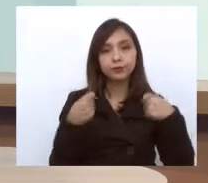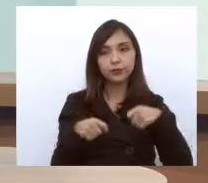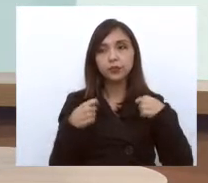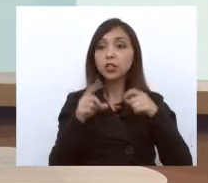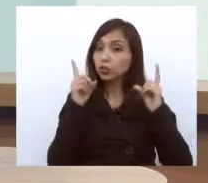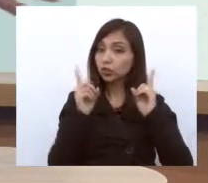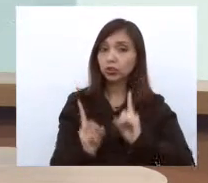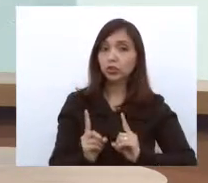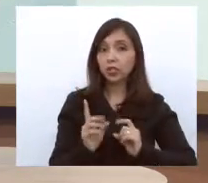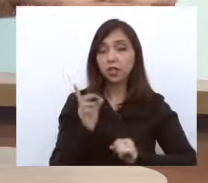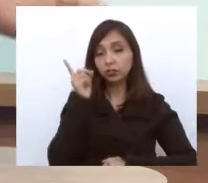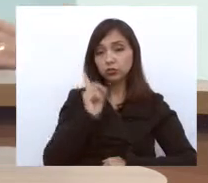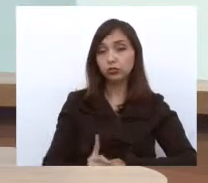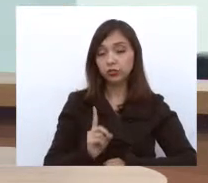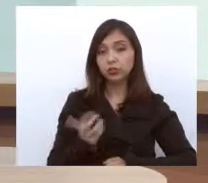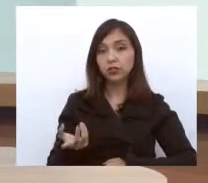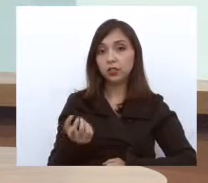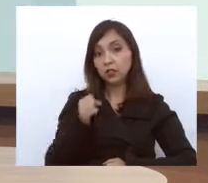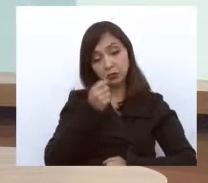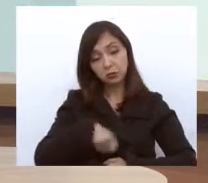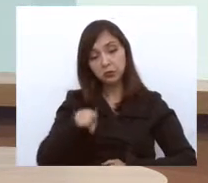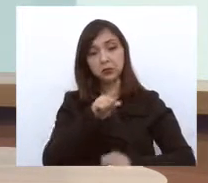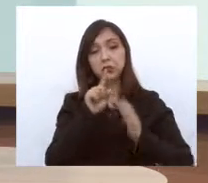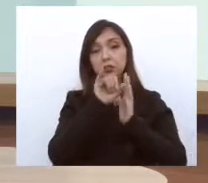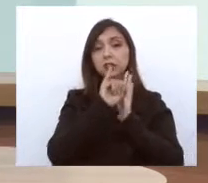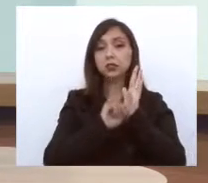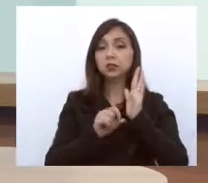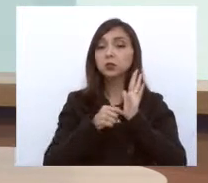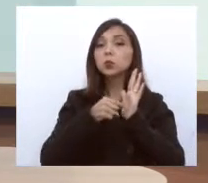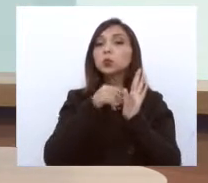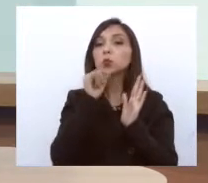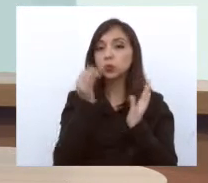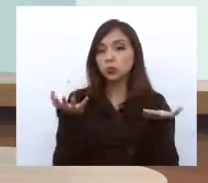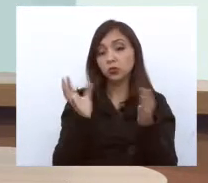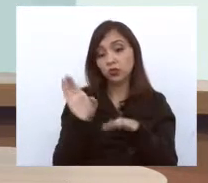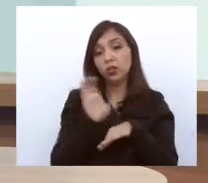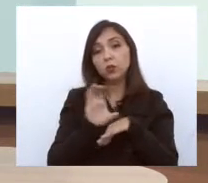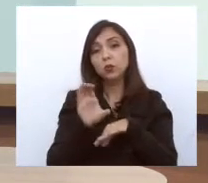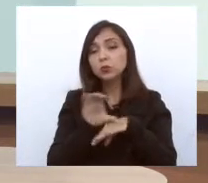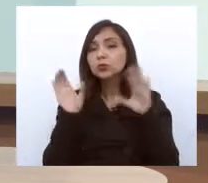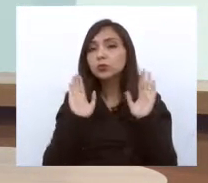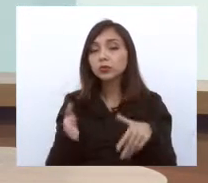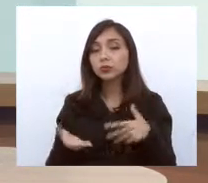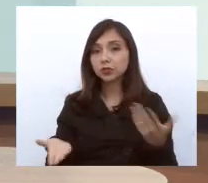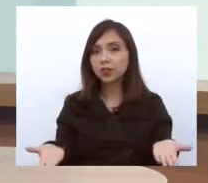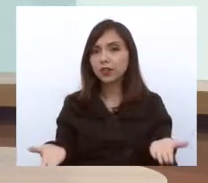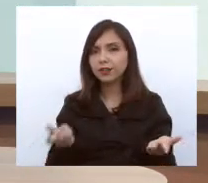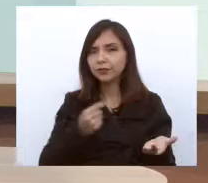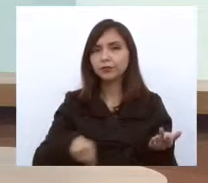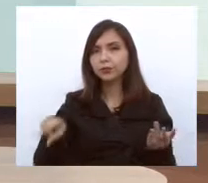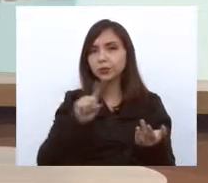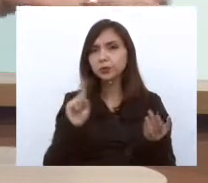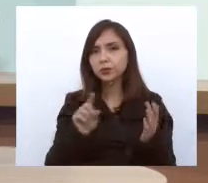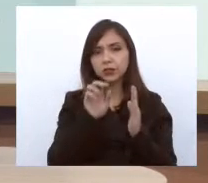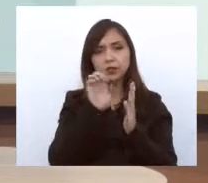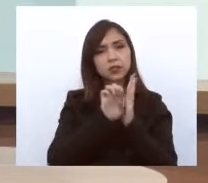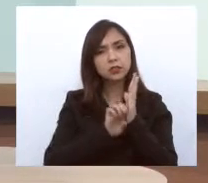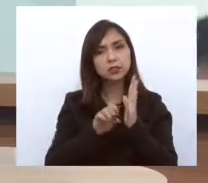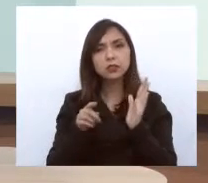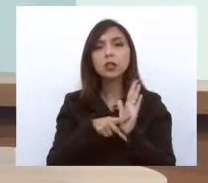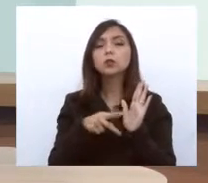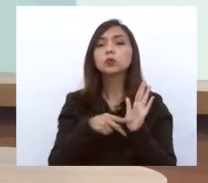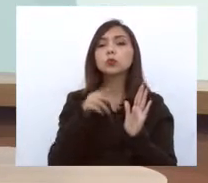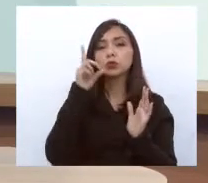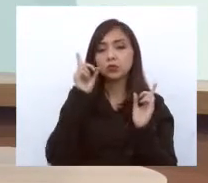Só assim não precisa do Estatuto do Idoso, porque já tem a Constituição. Não precisa do Estatuto do